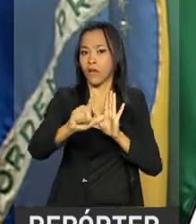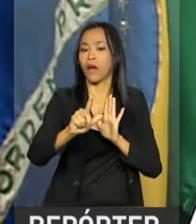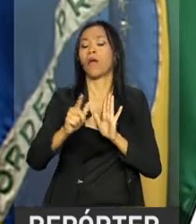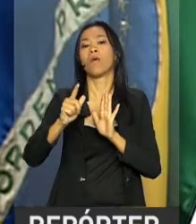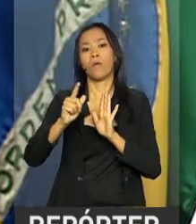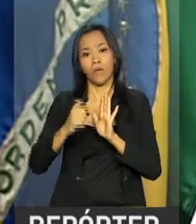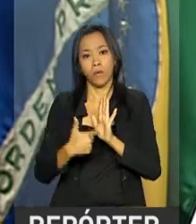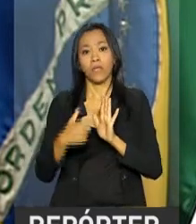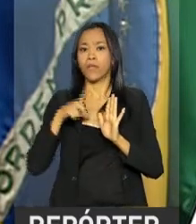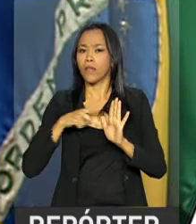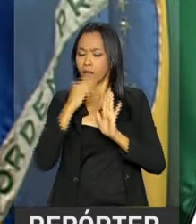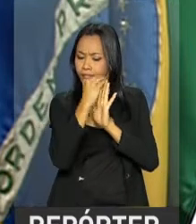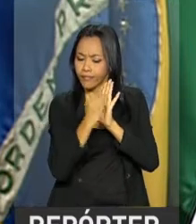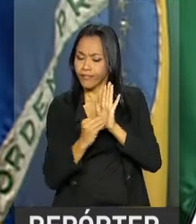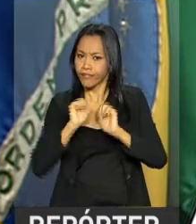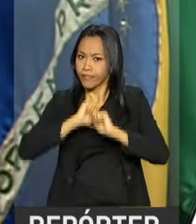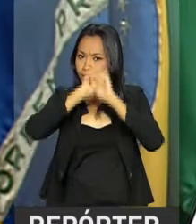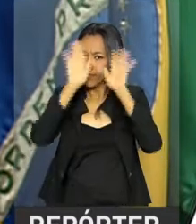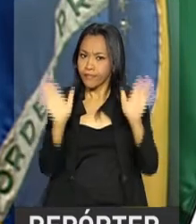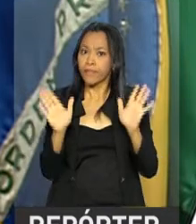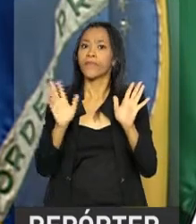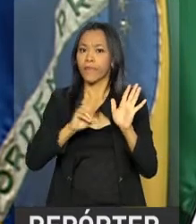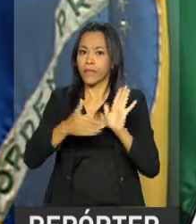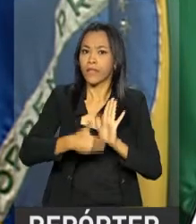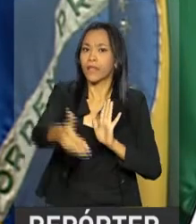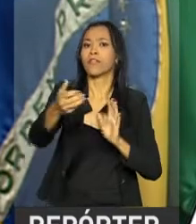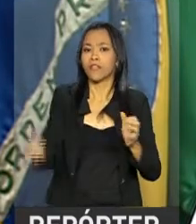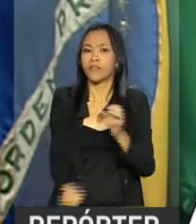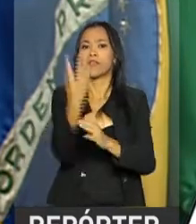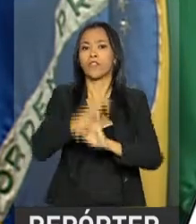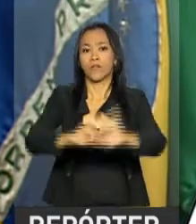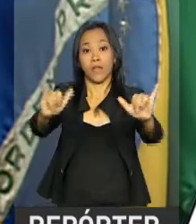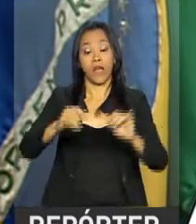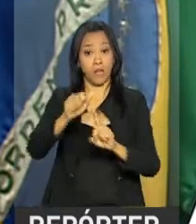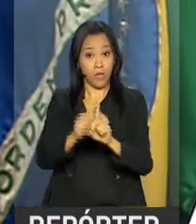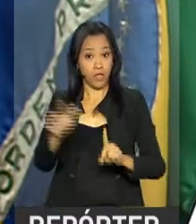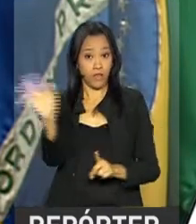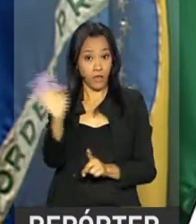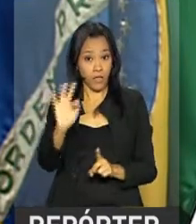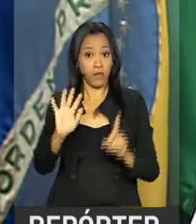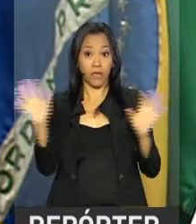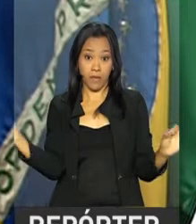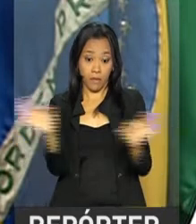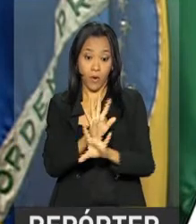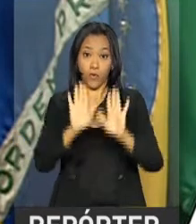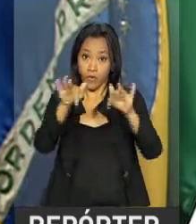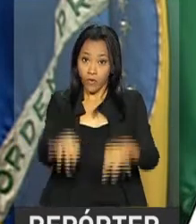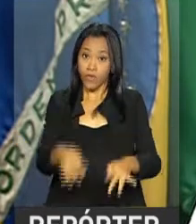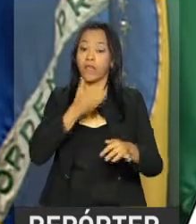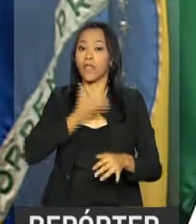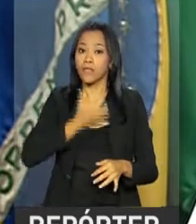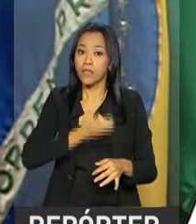com inexigibilidade de licitação possa ser lançado em fevereiro, para que possamos tê-la concluída em dezembro.